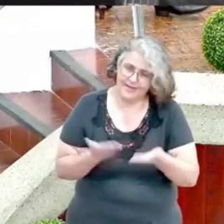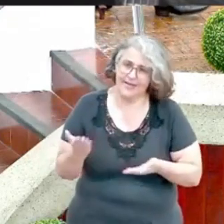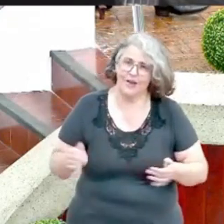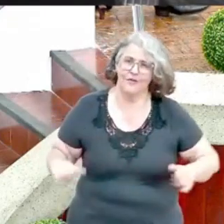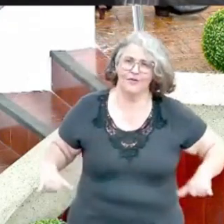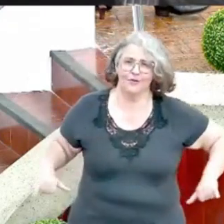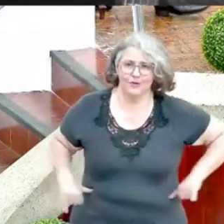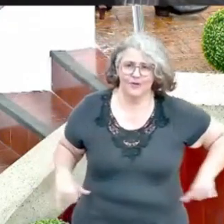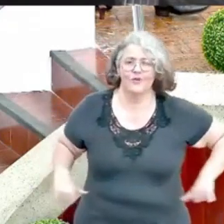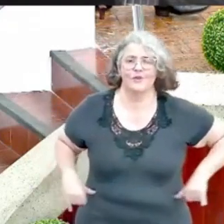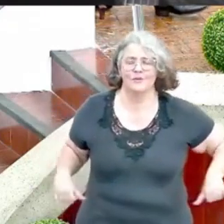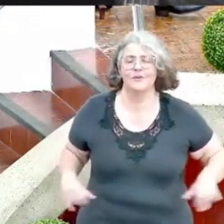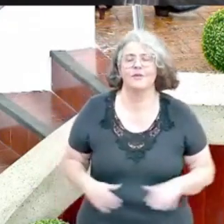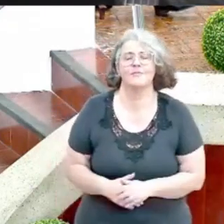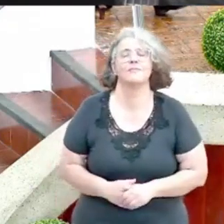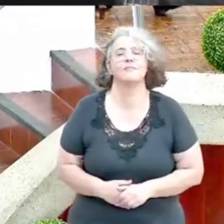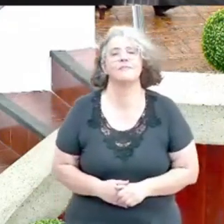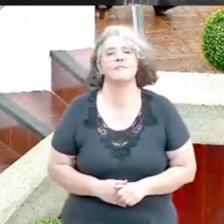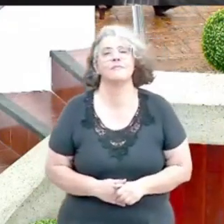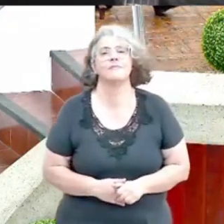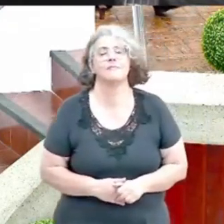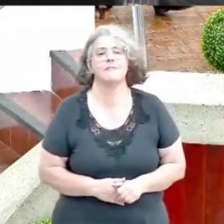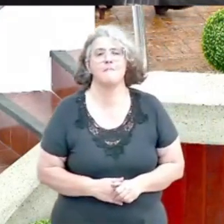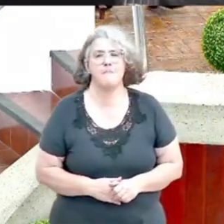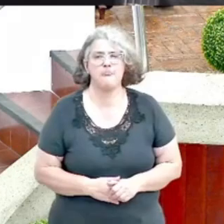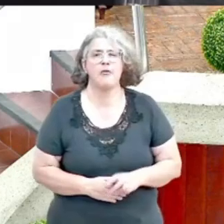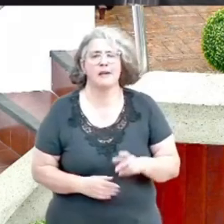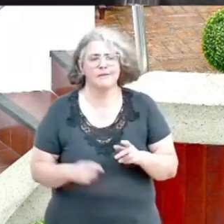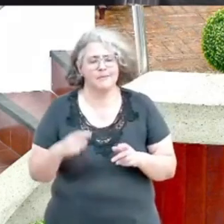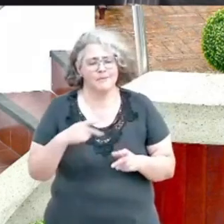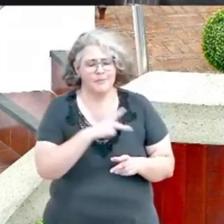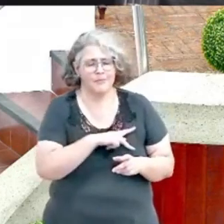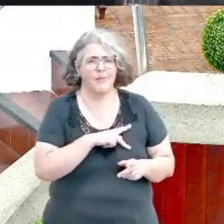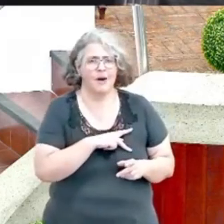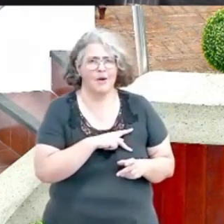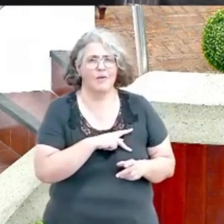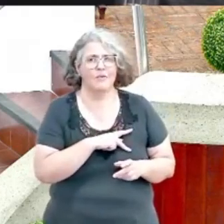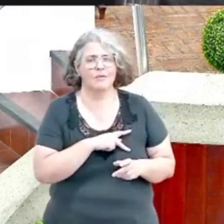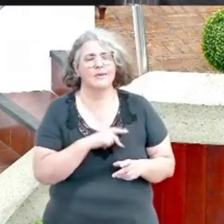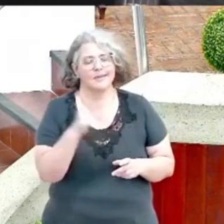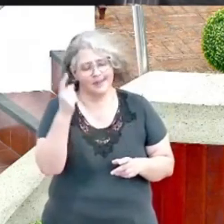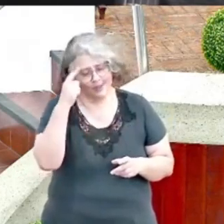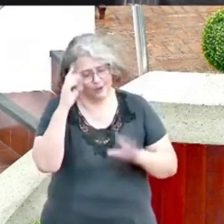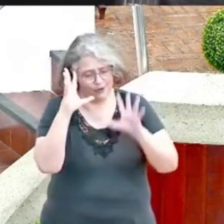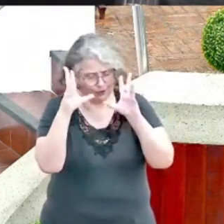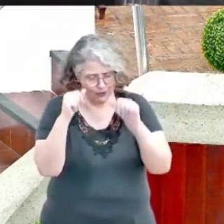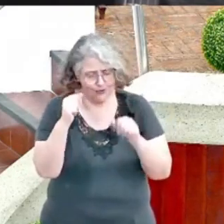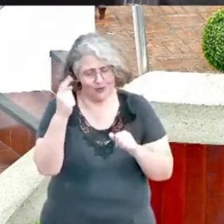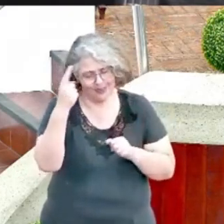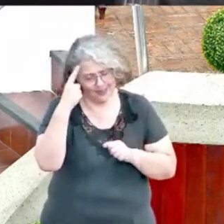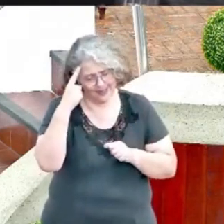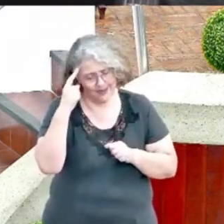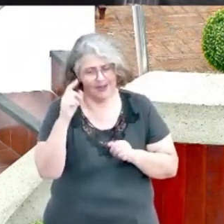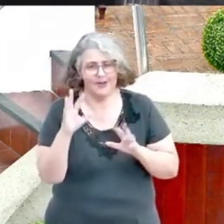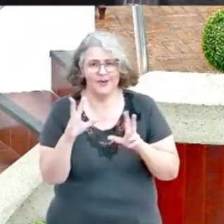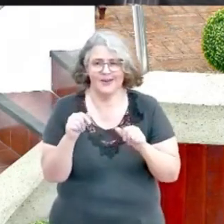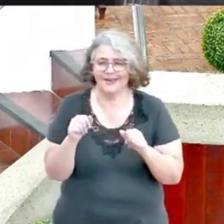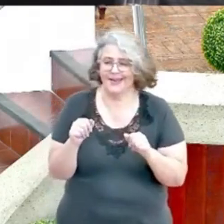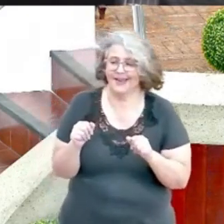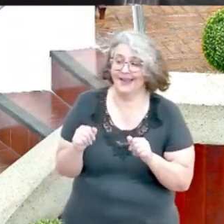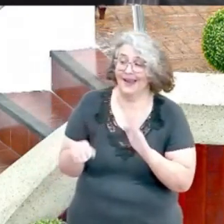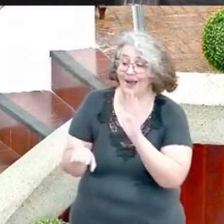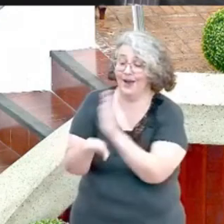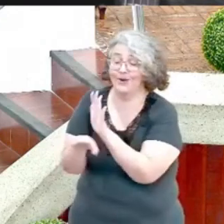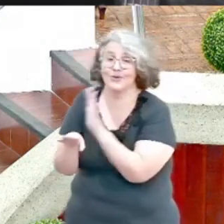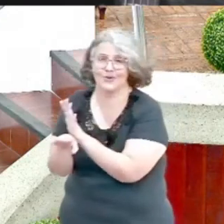o final do livro. Paulo tinha plena consciência de que ele era assistente daquele servo. Tanto que ele pega as profecias